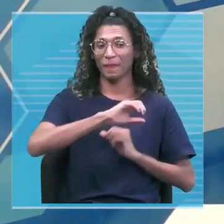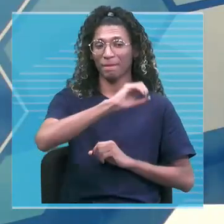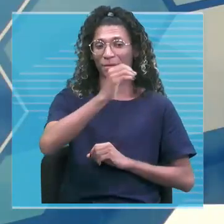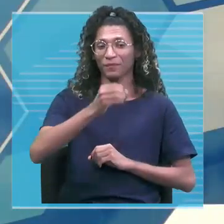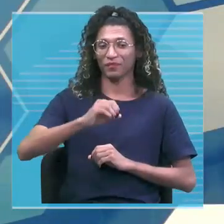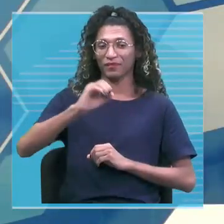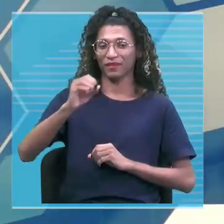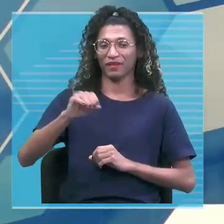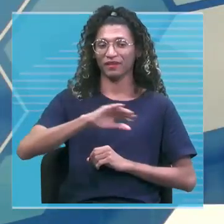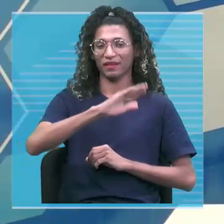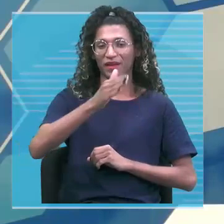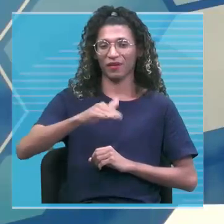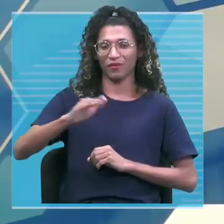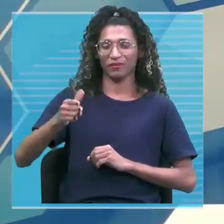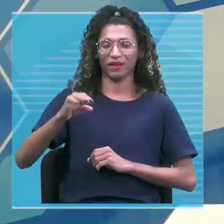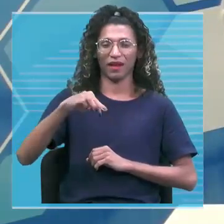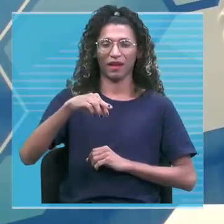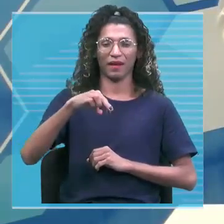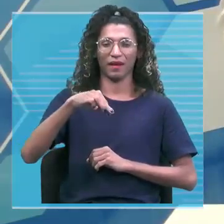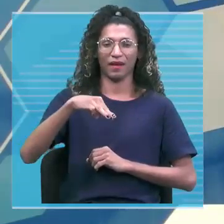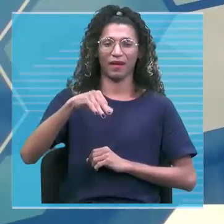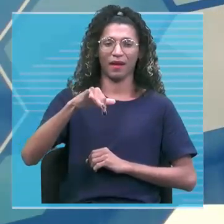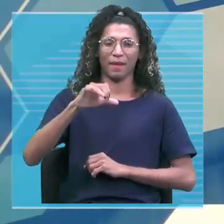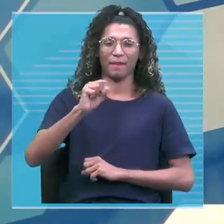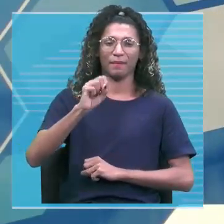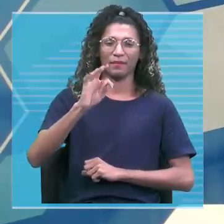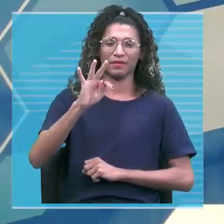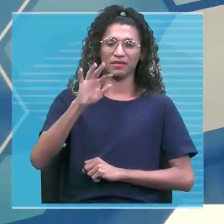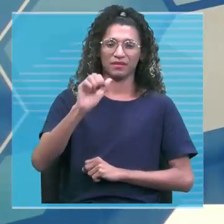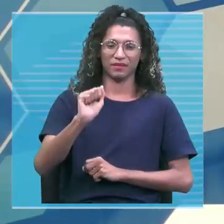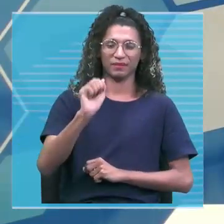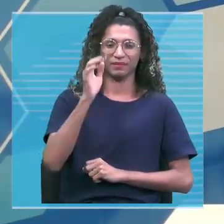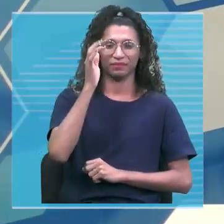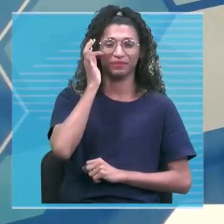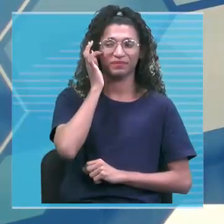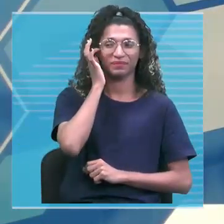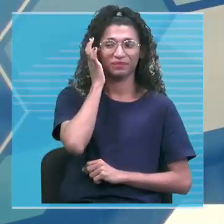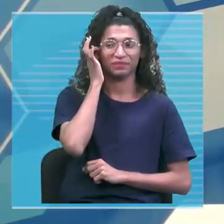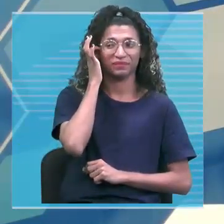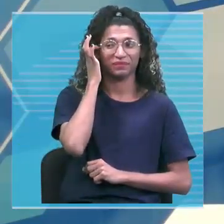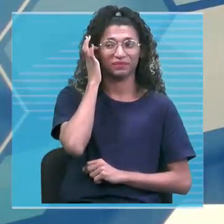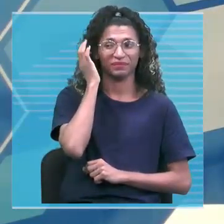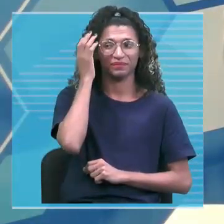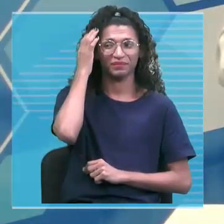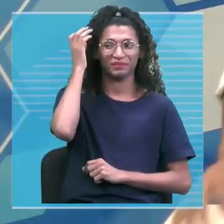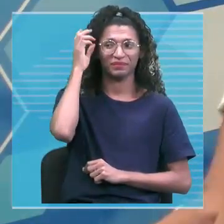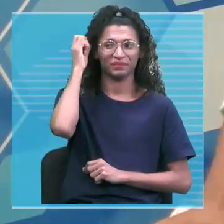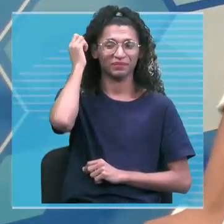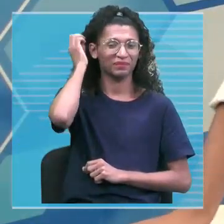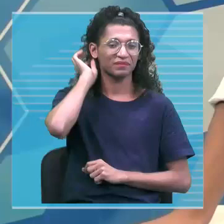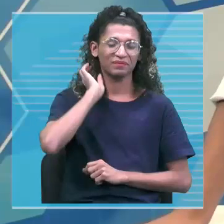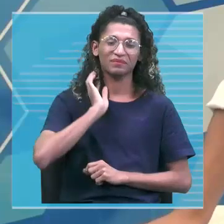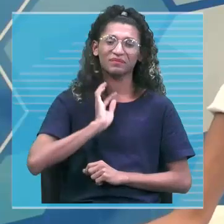ser a Rosinha na semana que vem vai lembrar de mim eu tenho certeza ela ó tô na praia que lembrei de ti